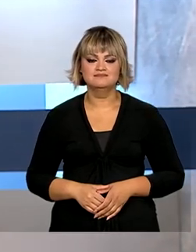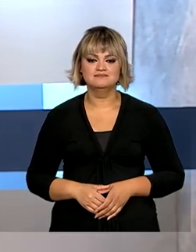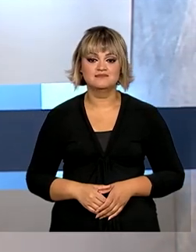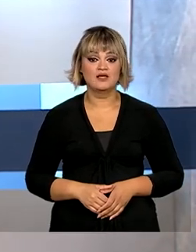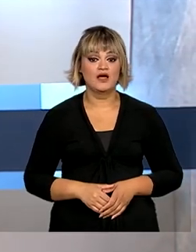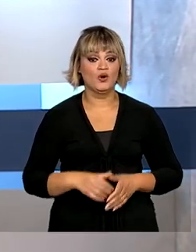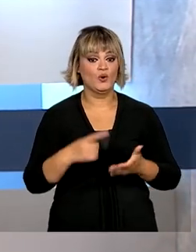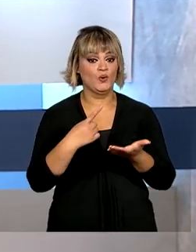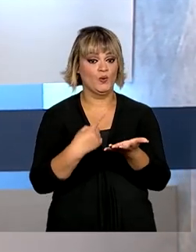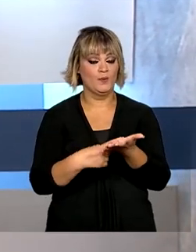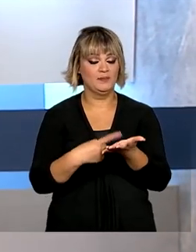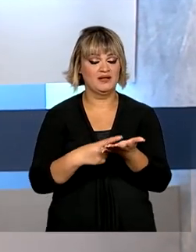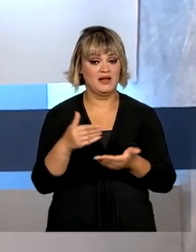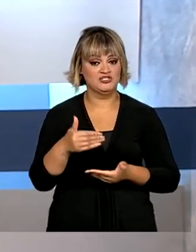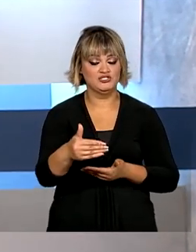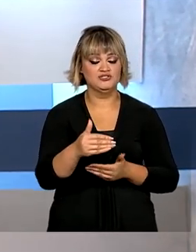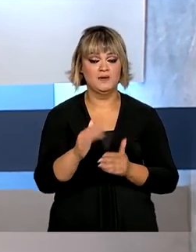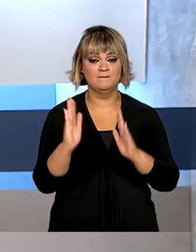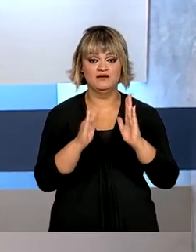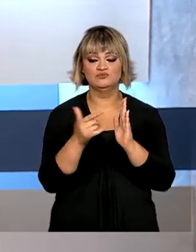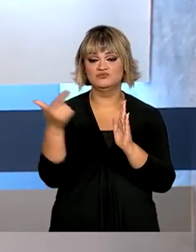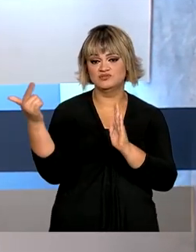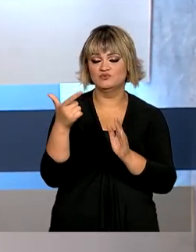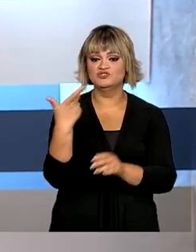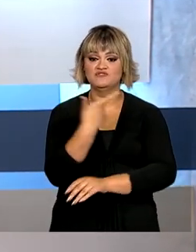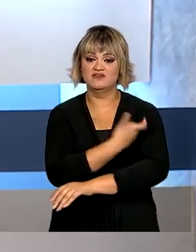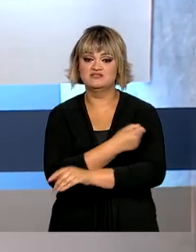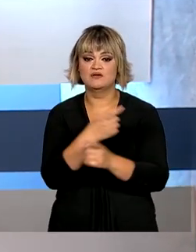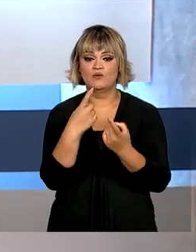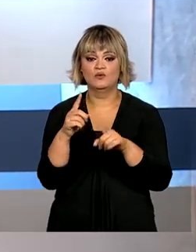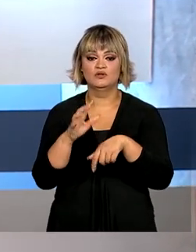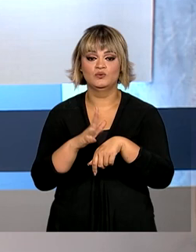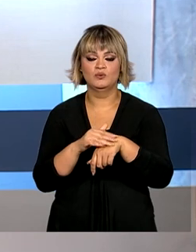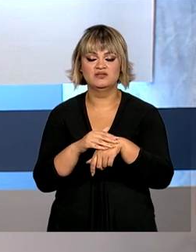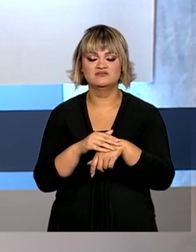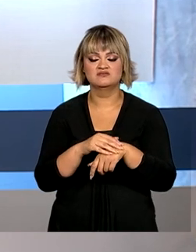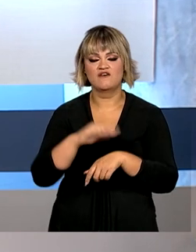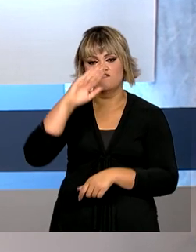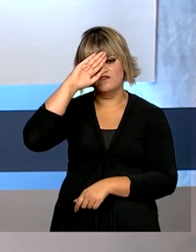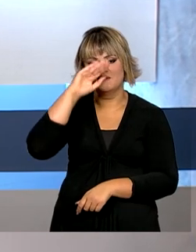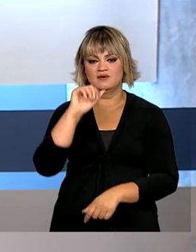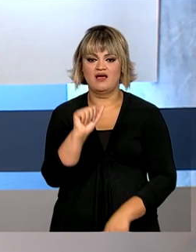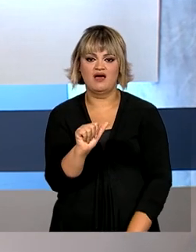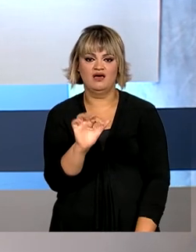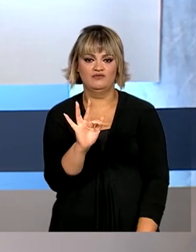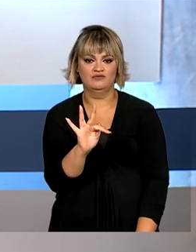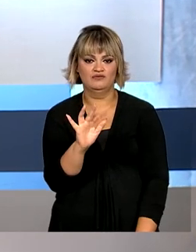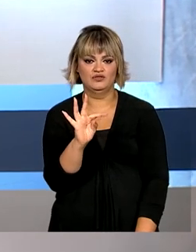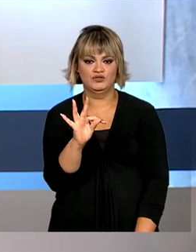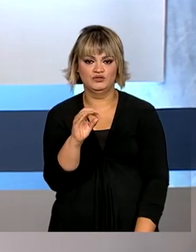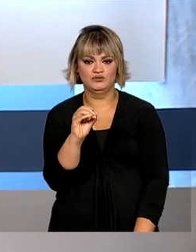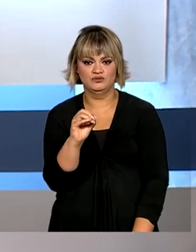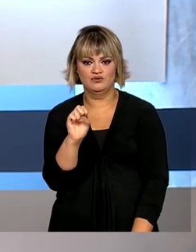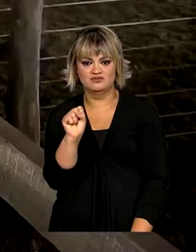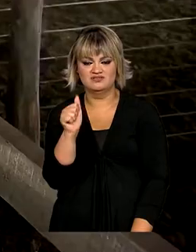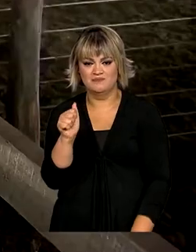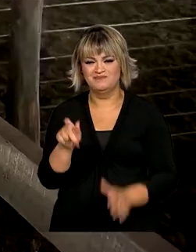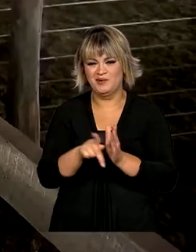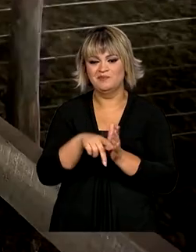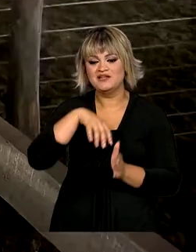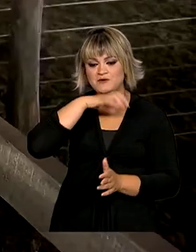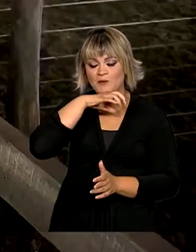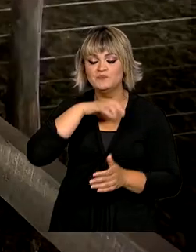prorrogada a segunda etapa da campanha de vacinação contra a febre aftosa o prazo que terminaria hoje